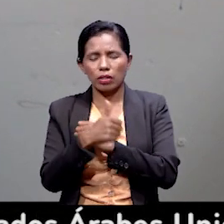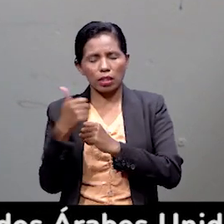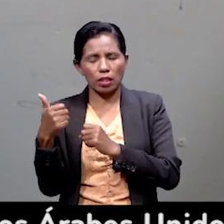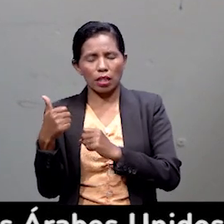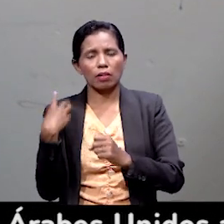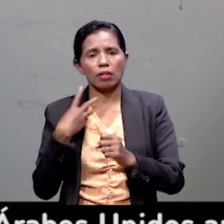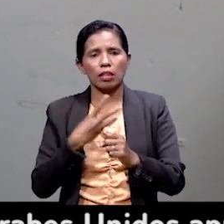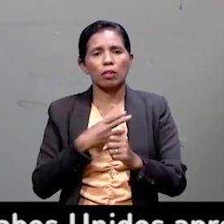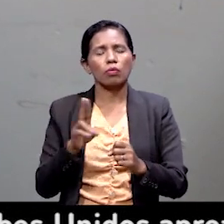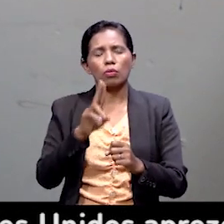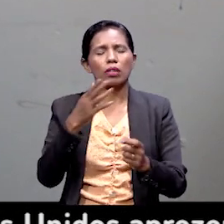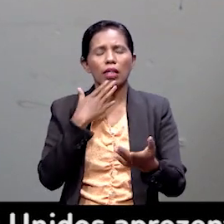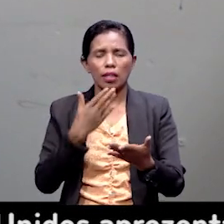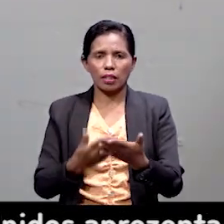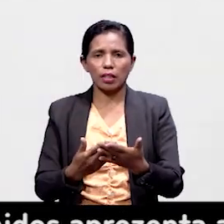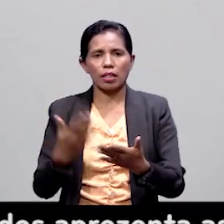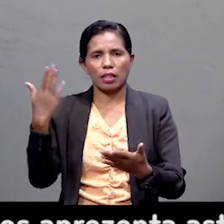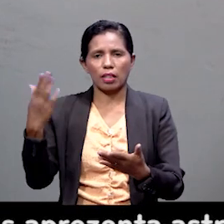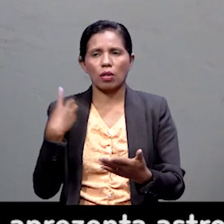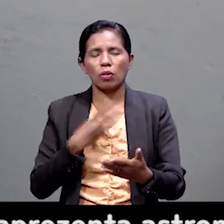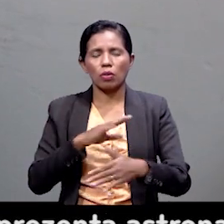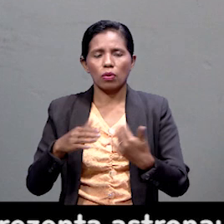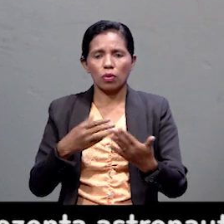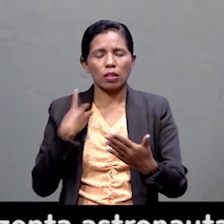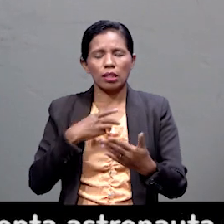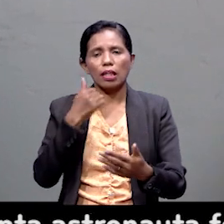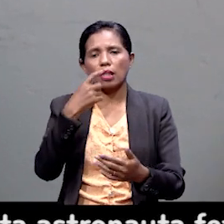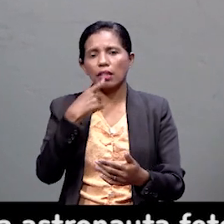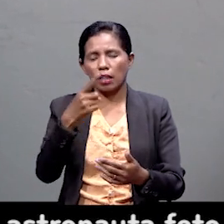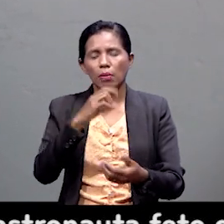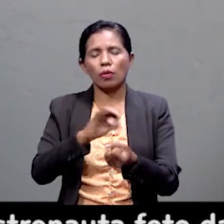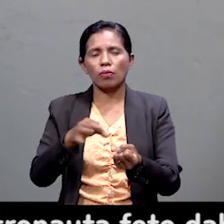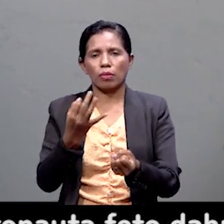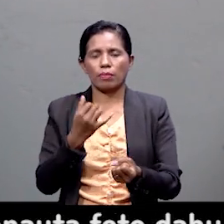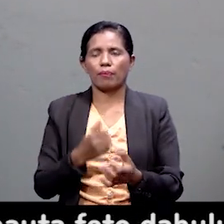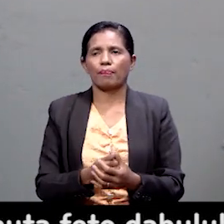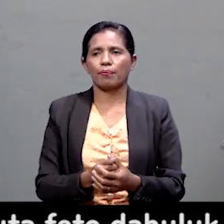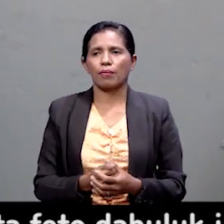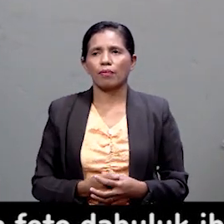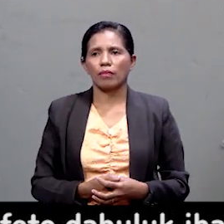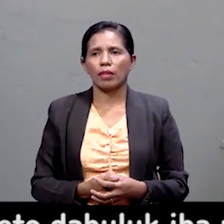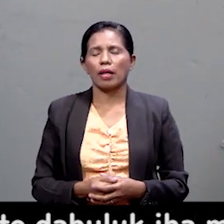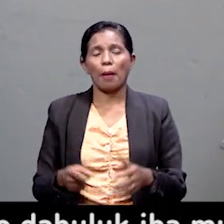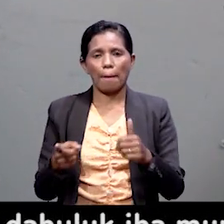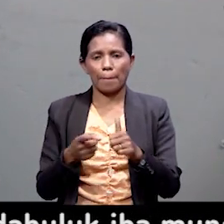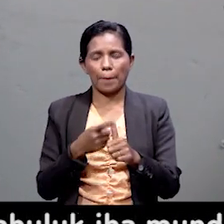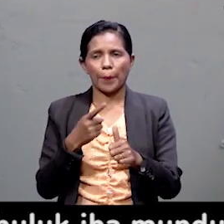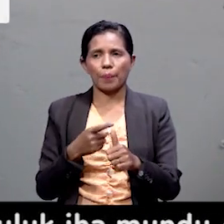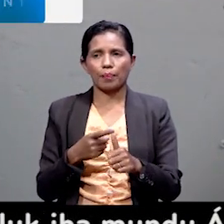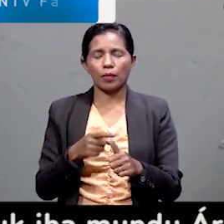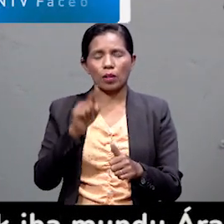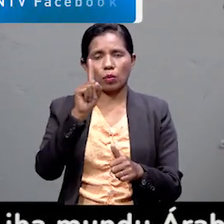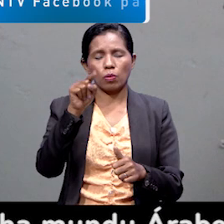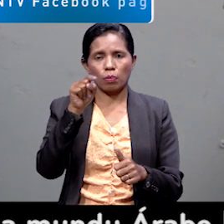gita timor ita dia hoto tot ita ten cargo covid no semen geral estar ba 2021 ne primero ne ia